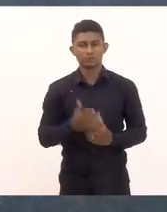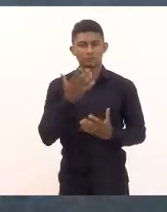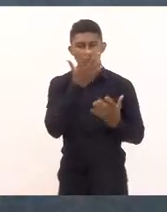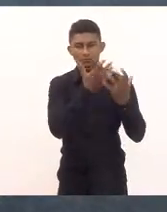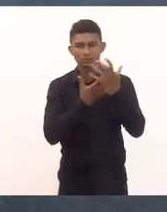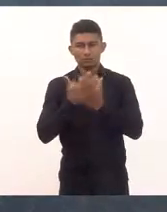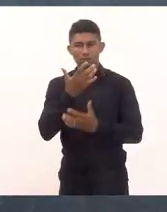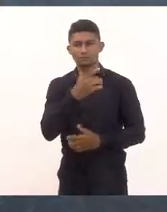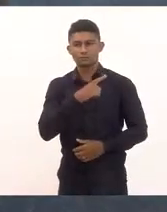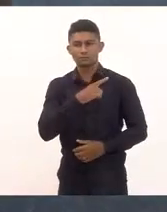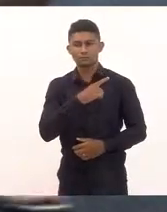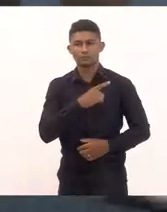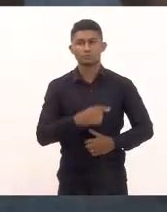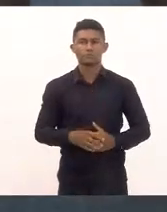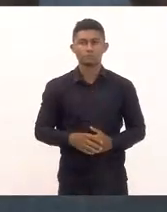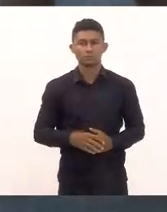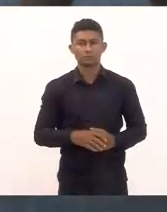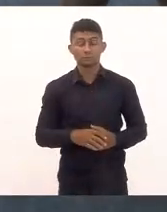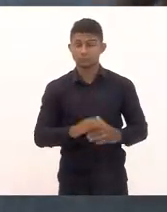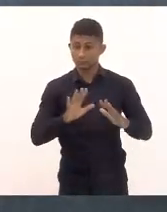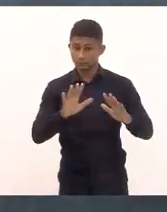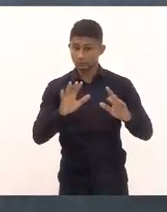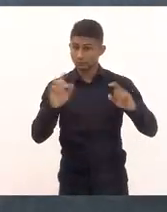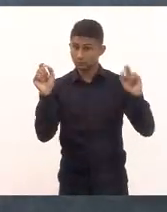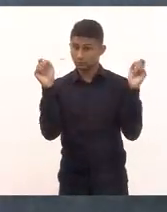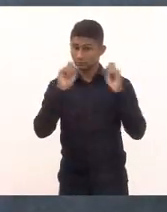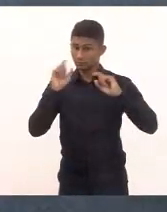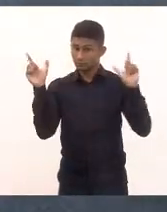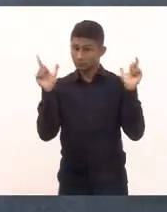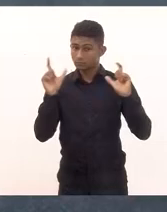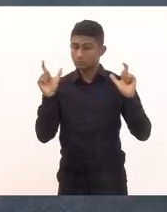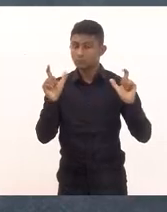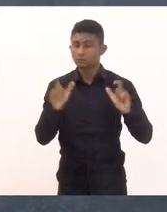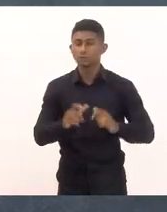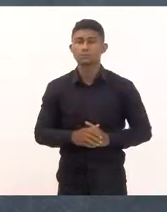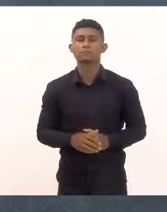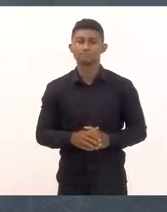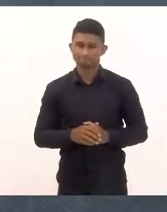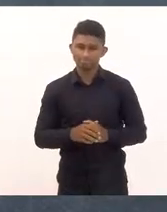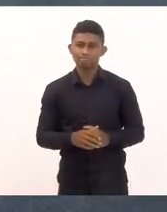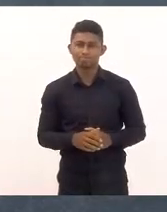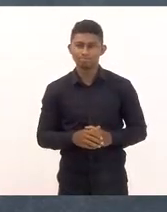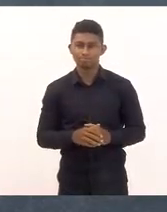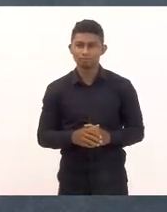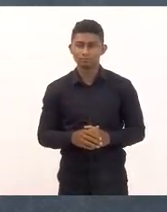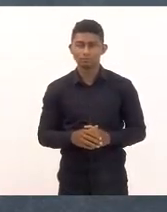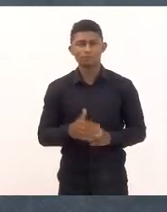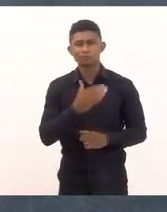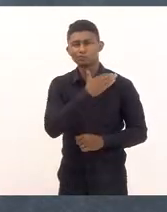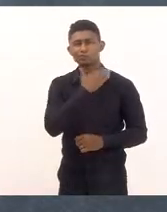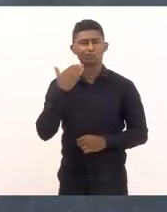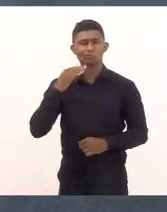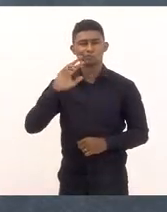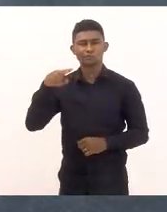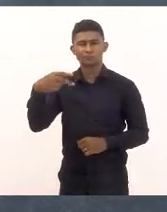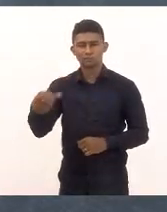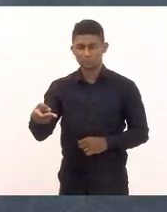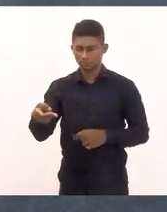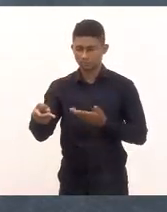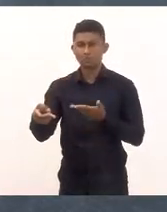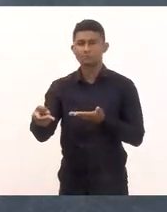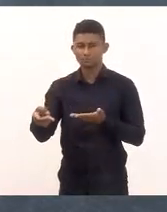diz assim: preste atenção, querida, de cada morto herdarás só o